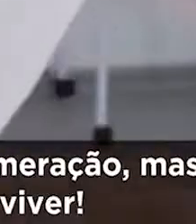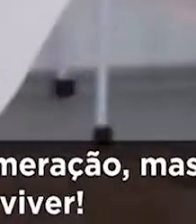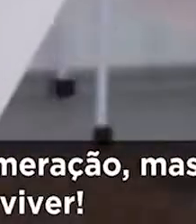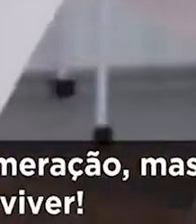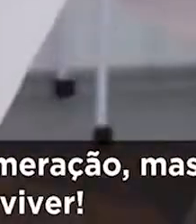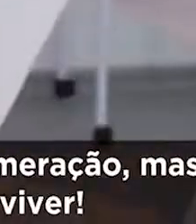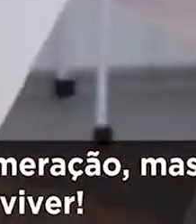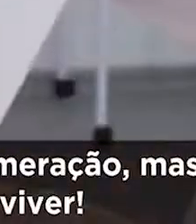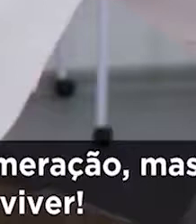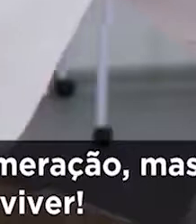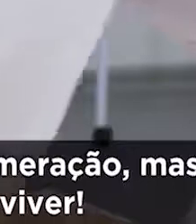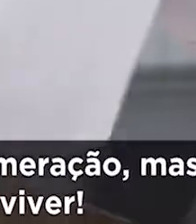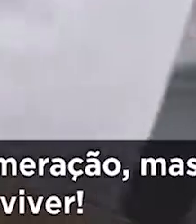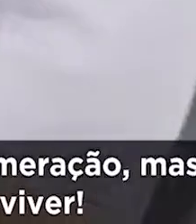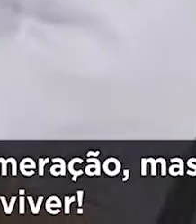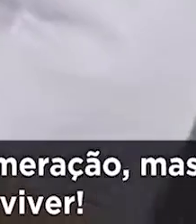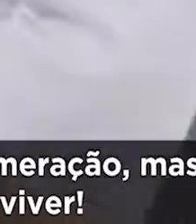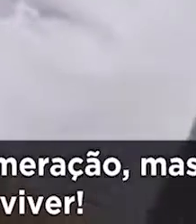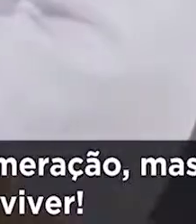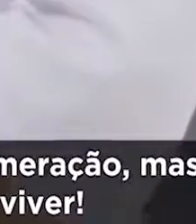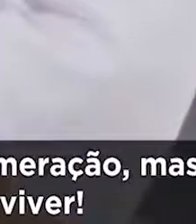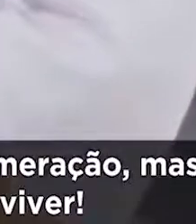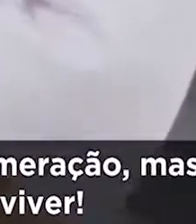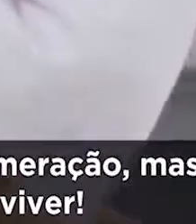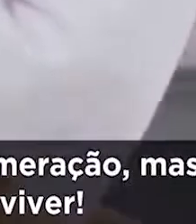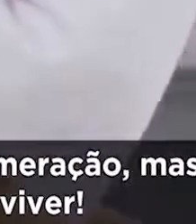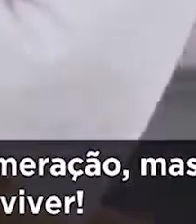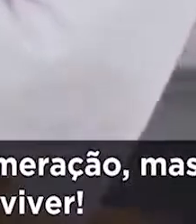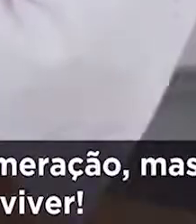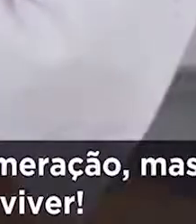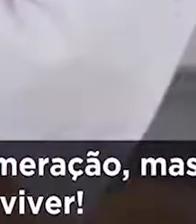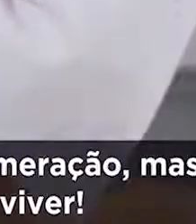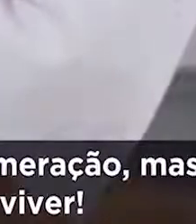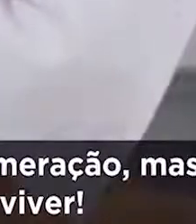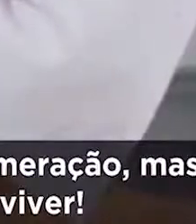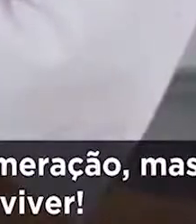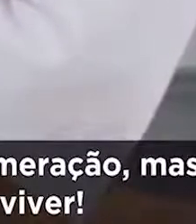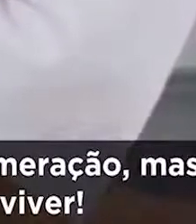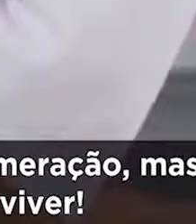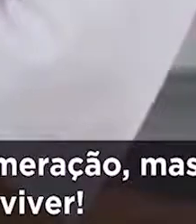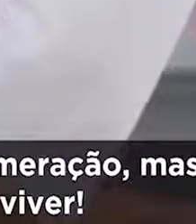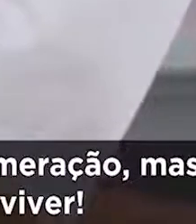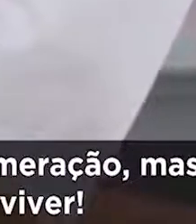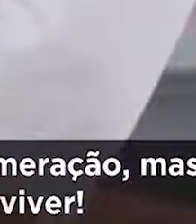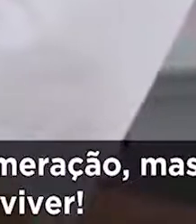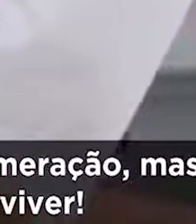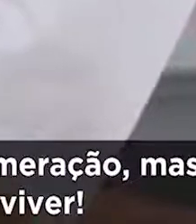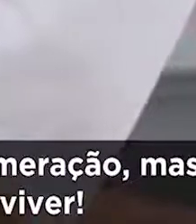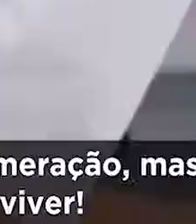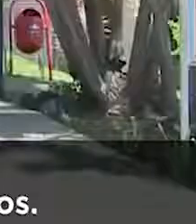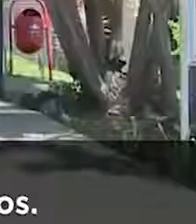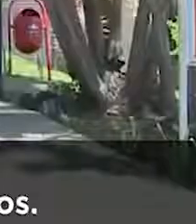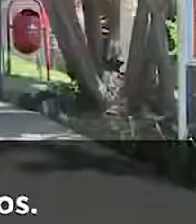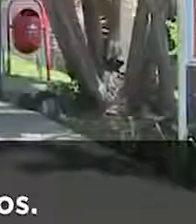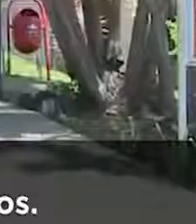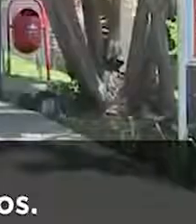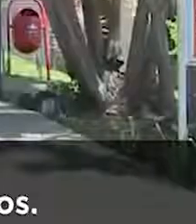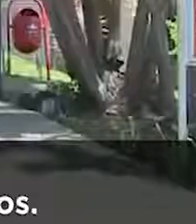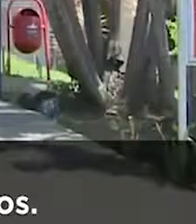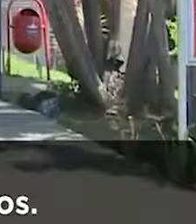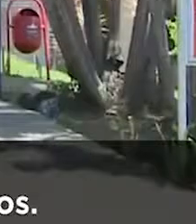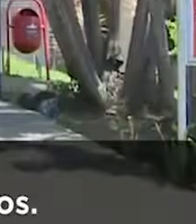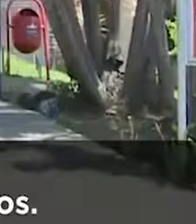e hora para a doação. Use máscara e evite aglomeração, mas não deixe de ajudar a quem precisa de sangue para viver. Procure